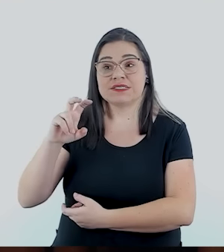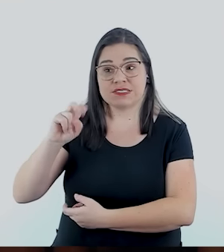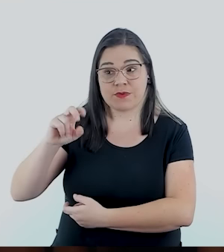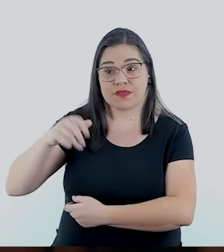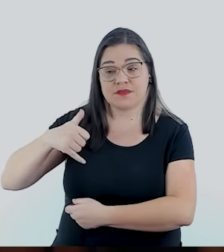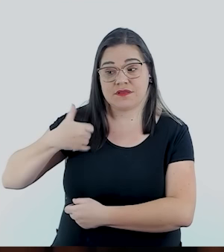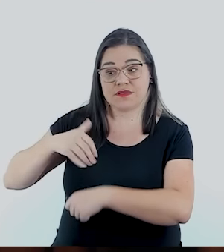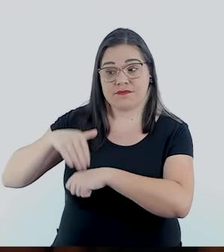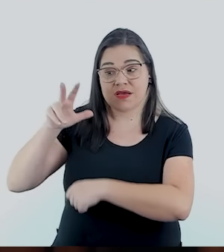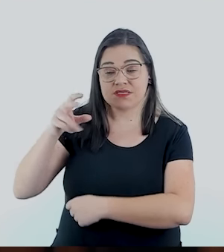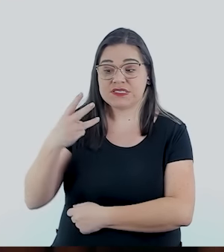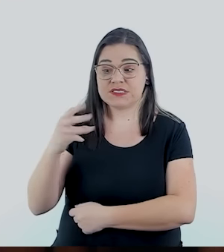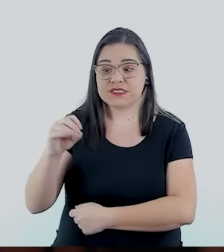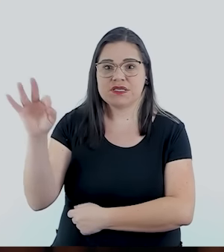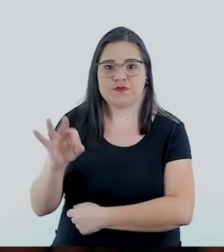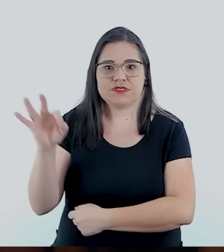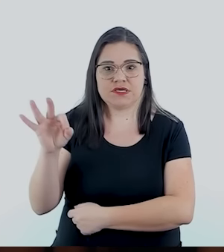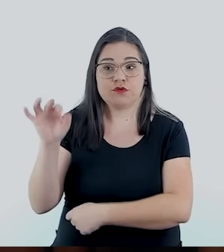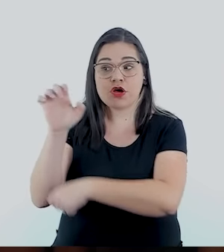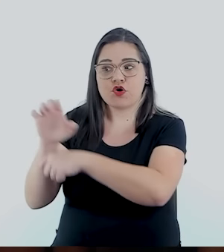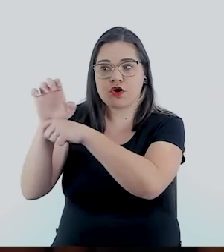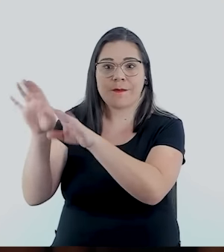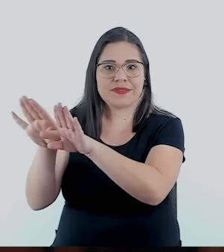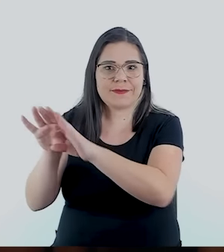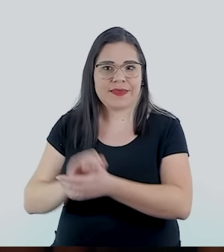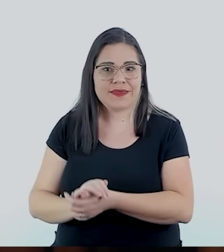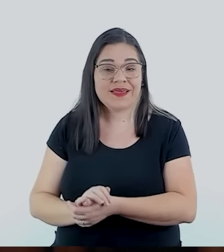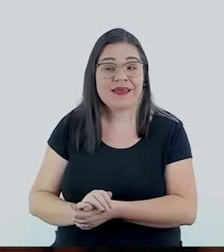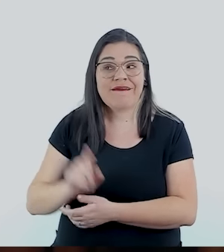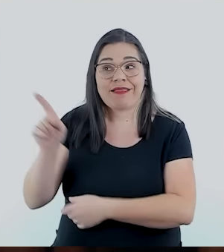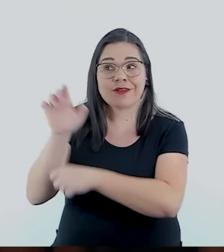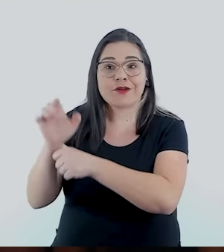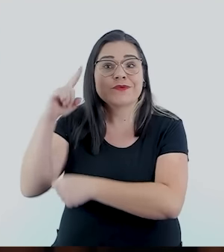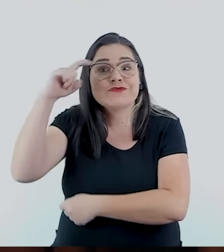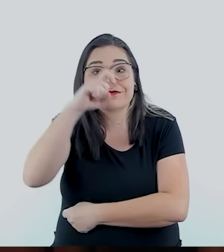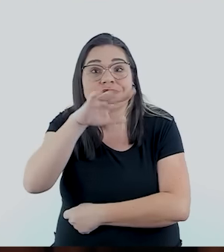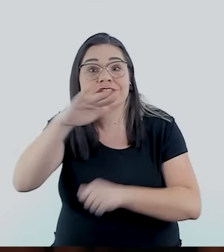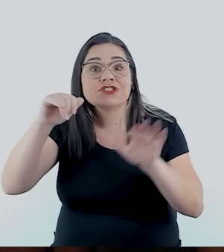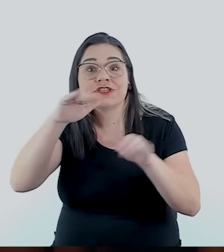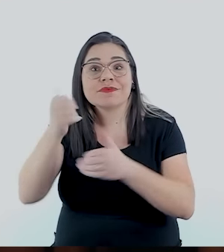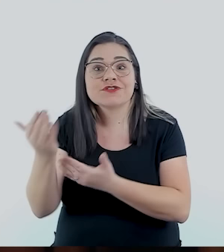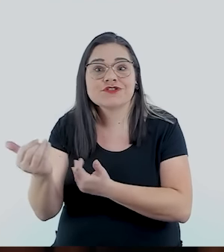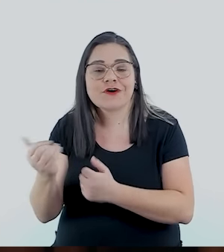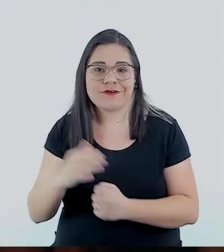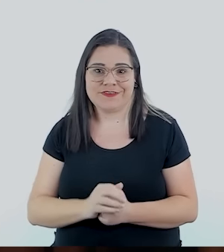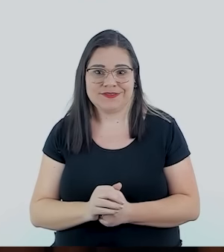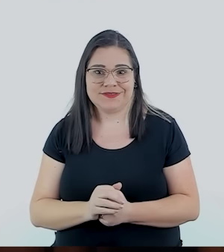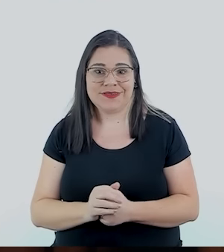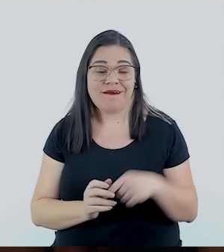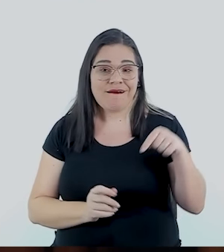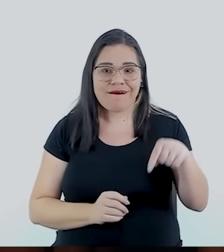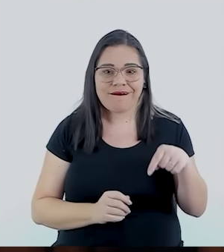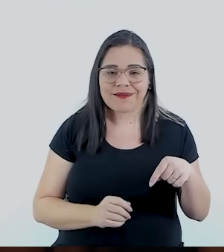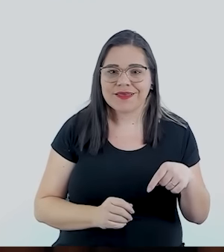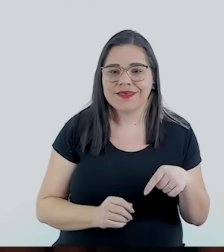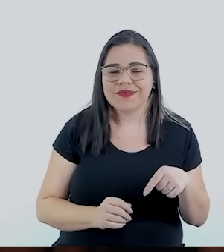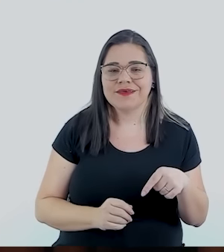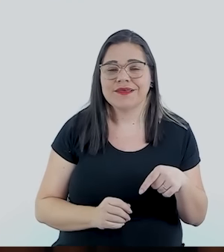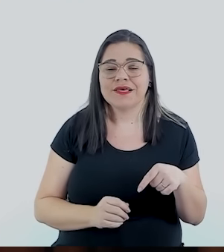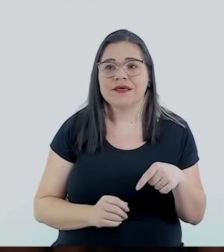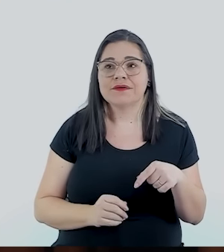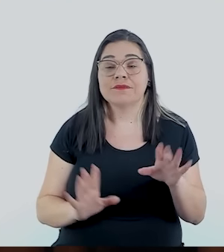então uma coisa que é comum na Europa também na Europa a dificuldade é é ter os jovens né é outra realidade mas era muito comum